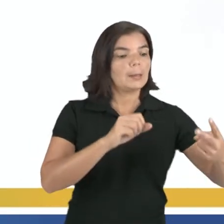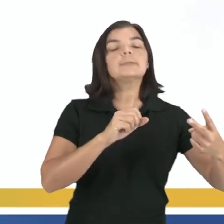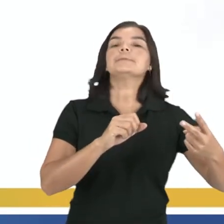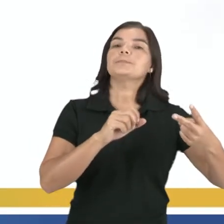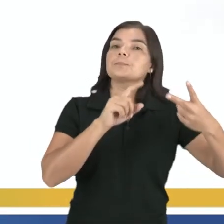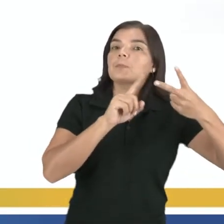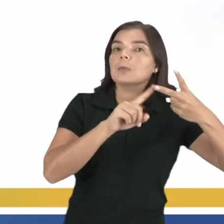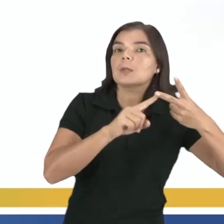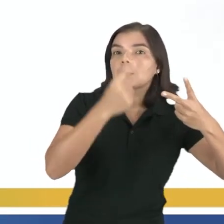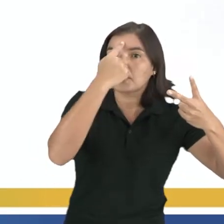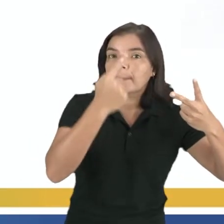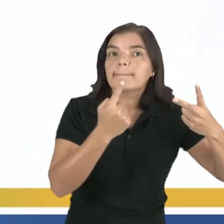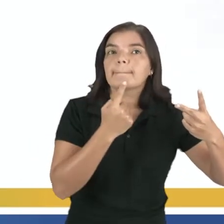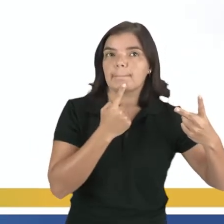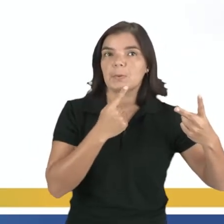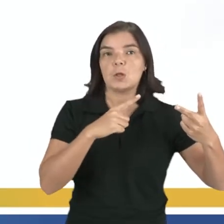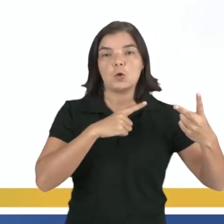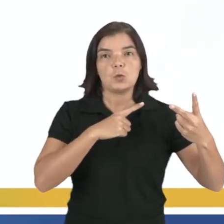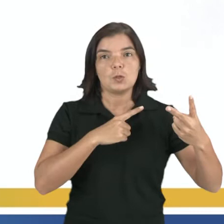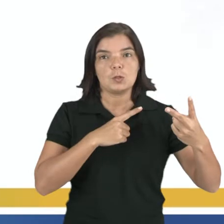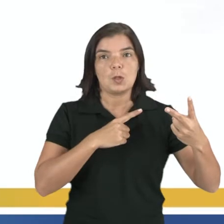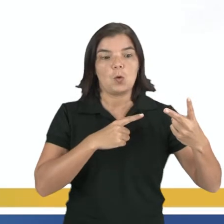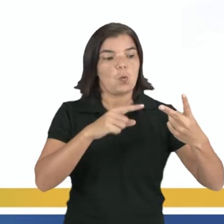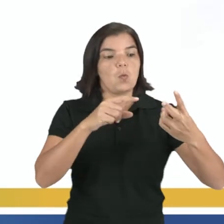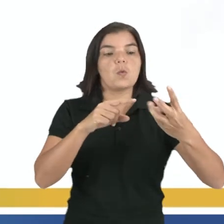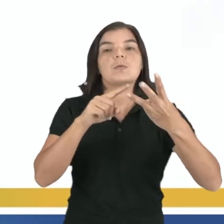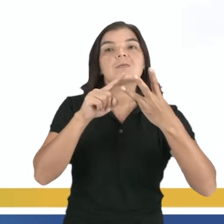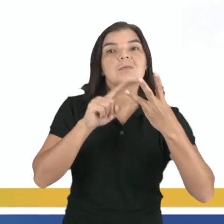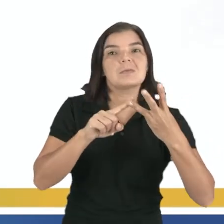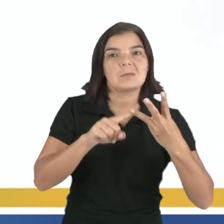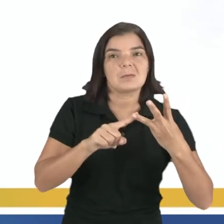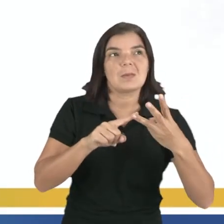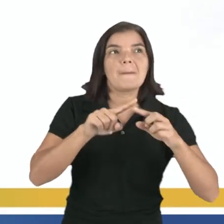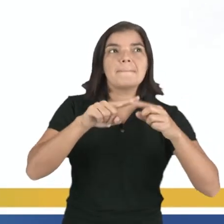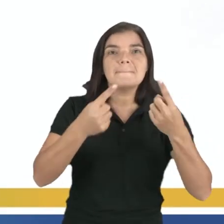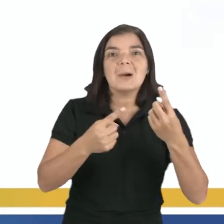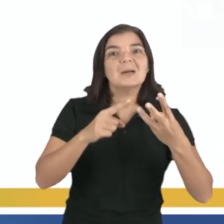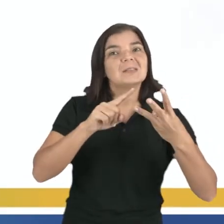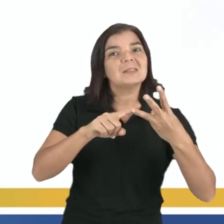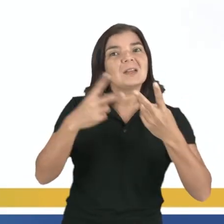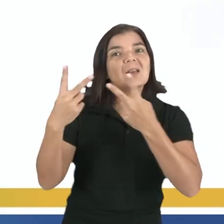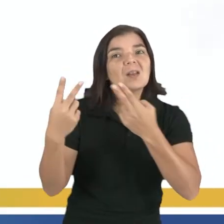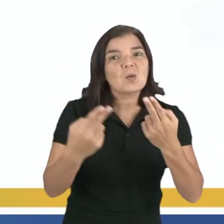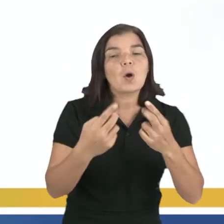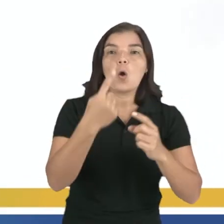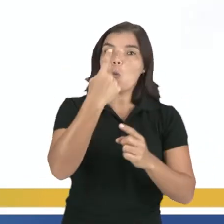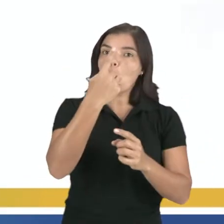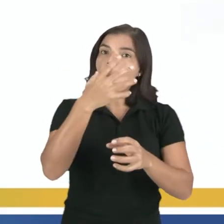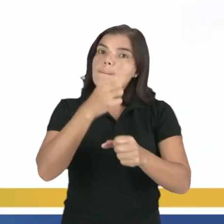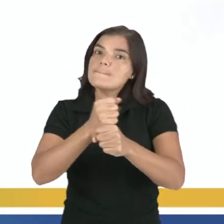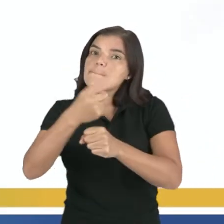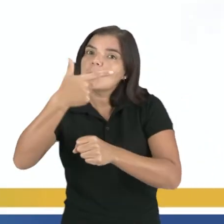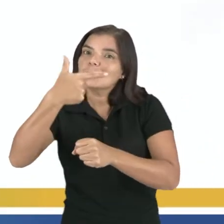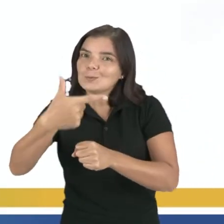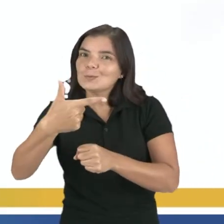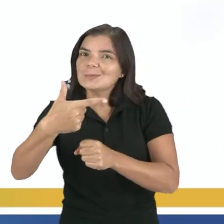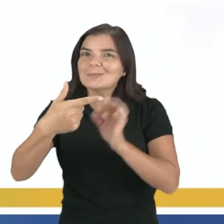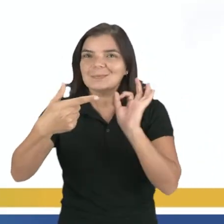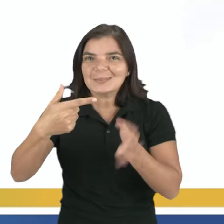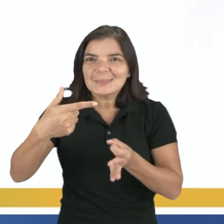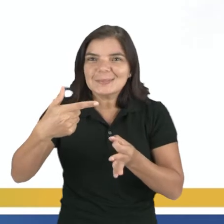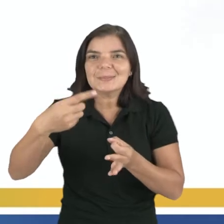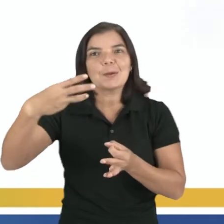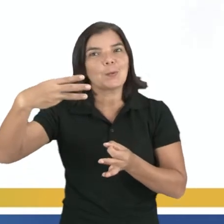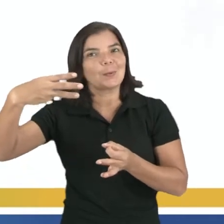Na segunda figura, eu tenho 3 cubos, mas 3 é a mesma coisa que 1 mais 2, né?